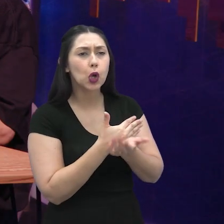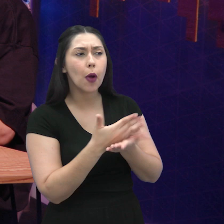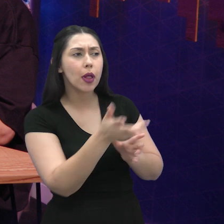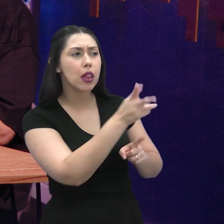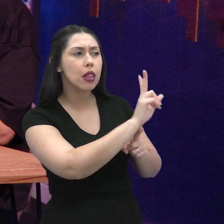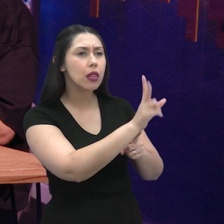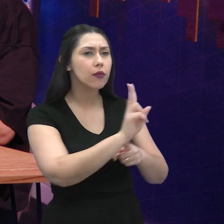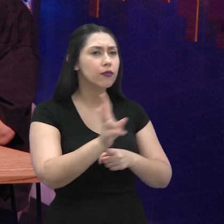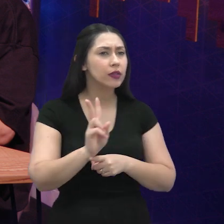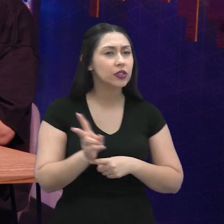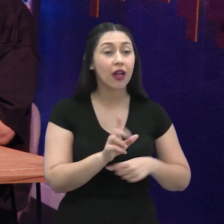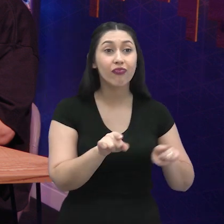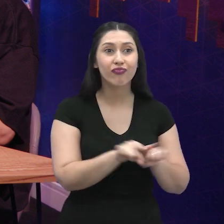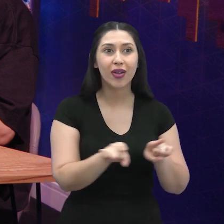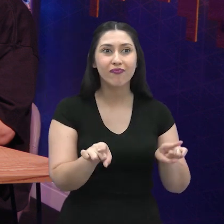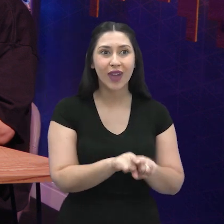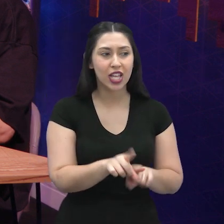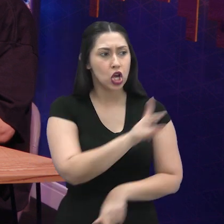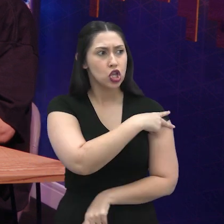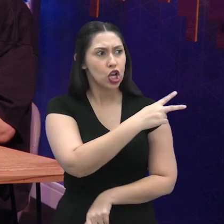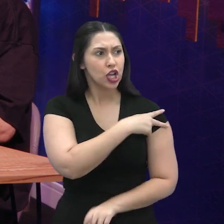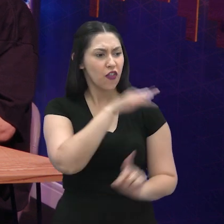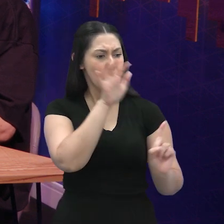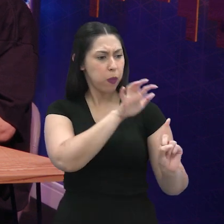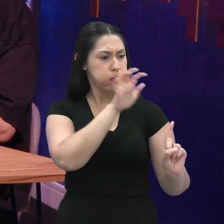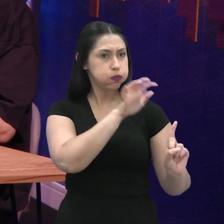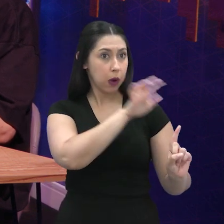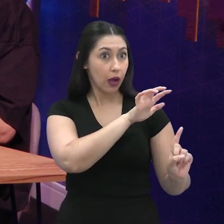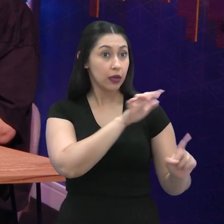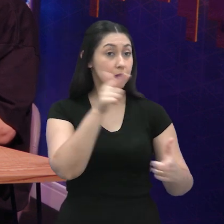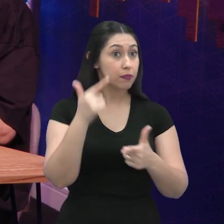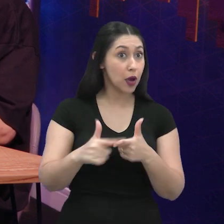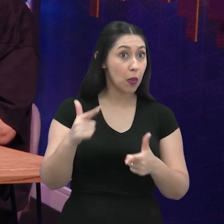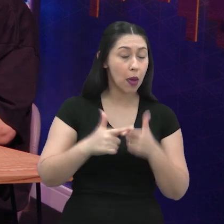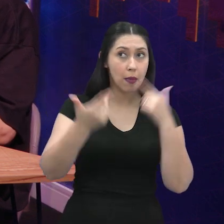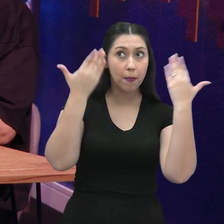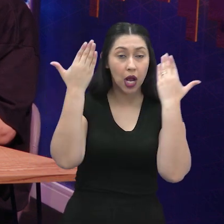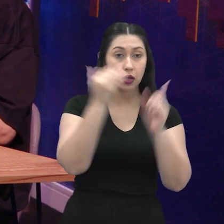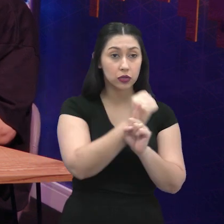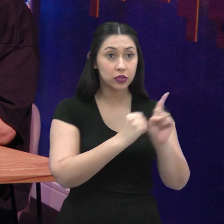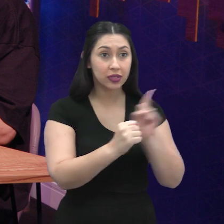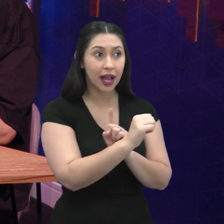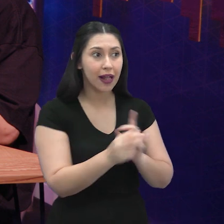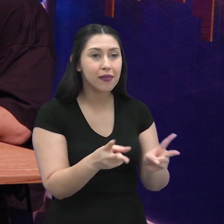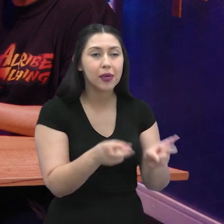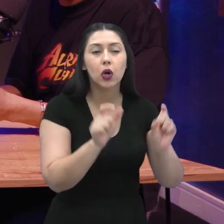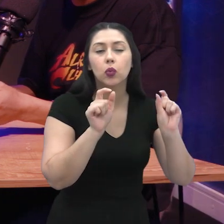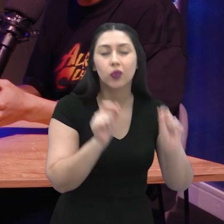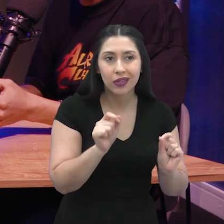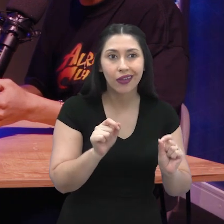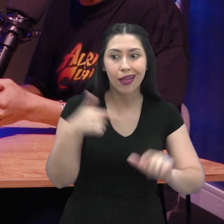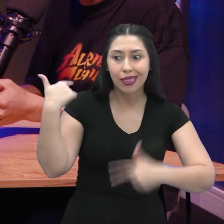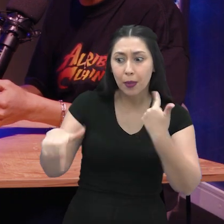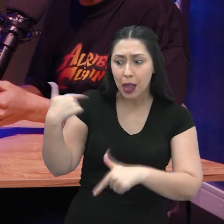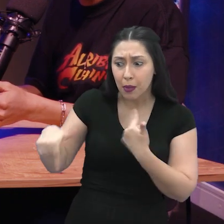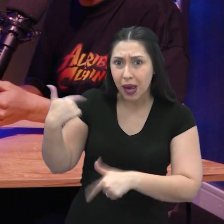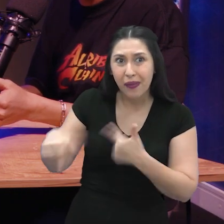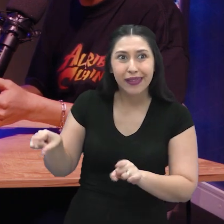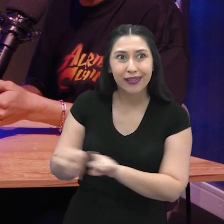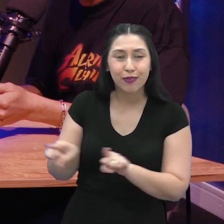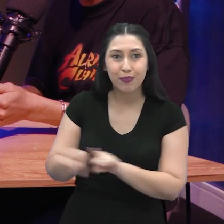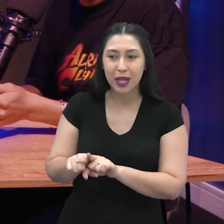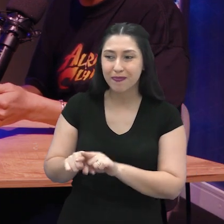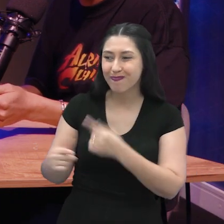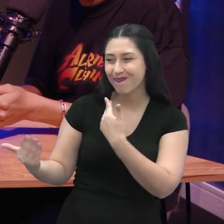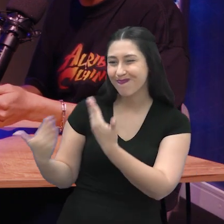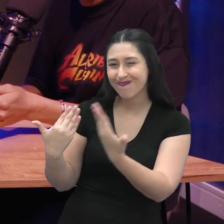as primeiras fiscalizações no Brasil sobre assédio no trabalho e riscos psicossociais, ela viu que longas jornadas e pressões desumanas no